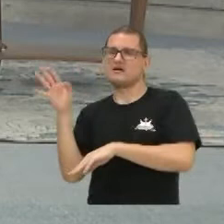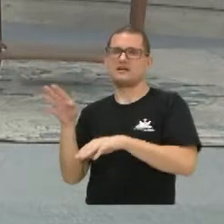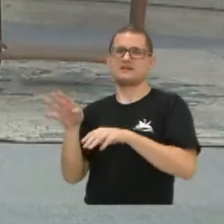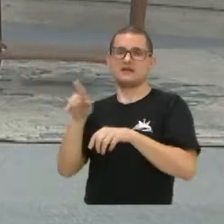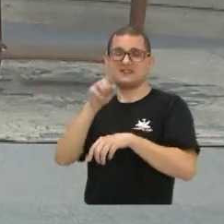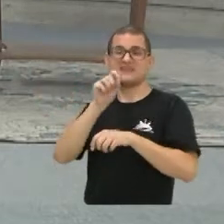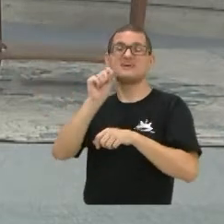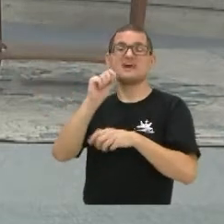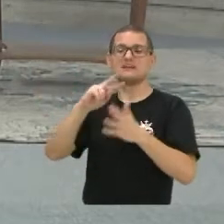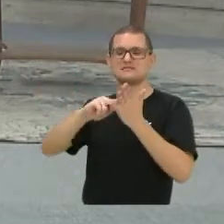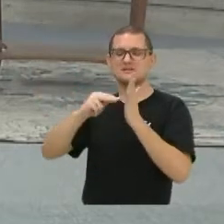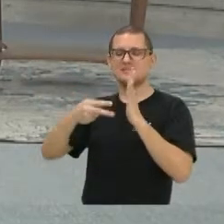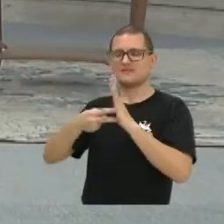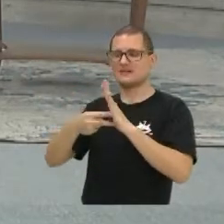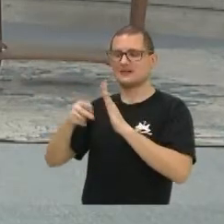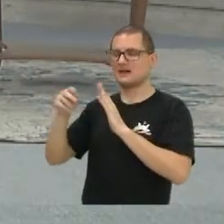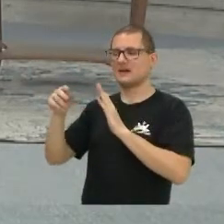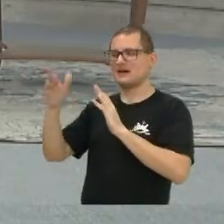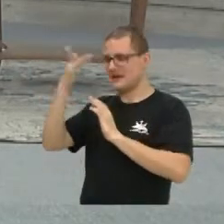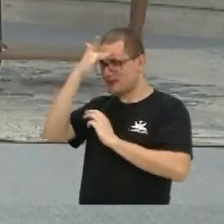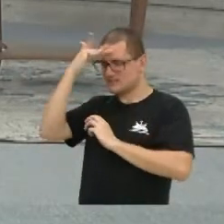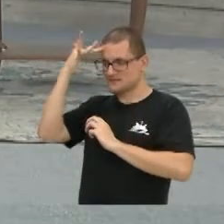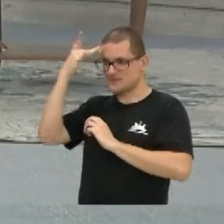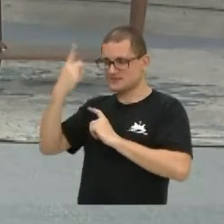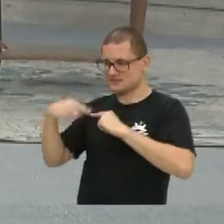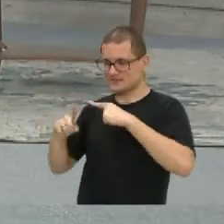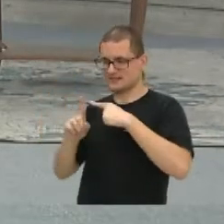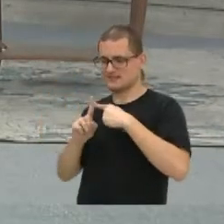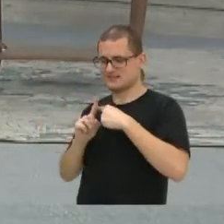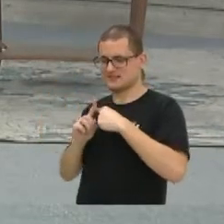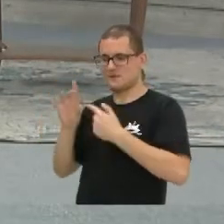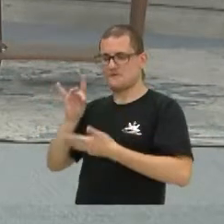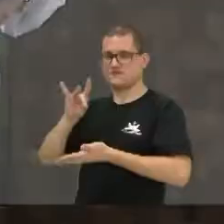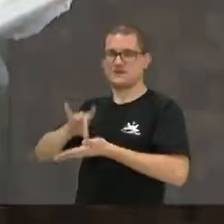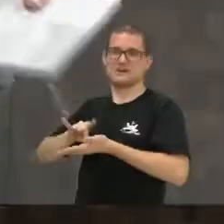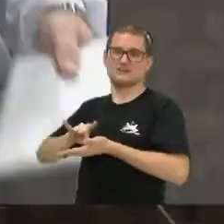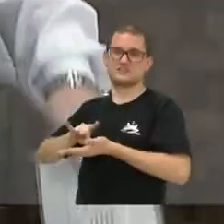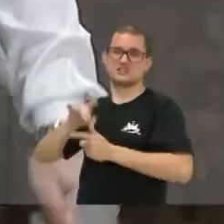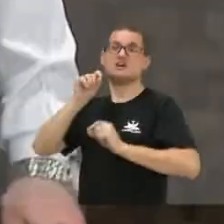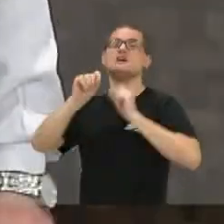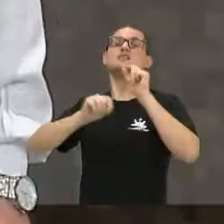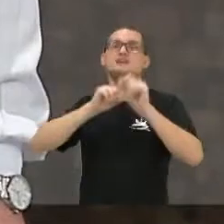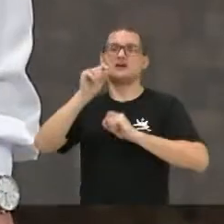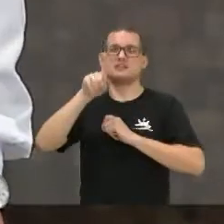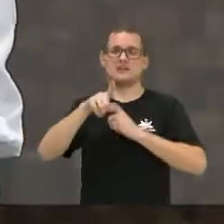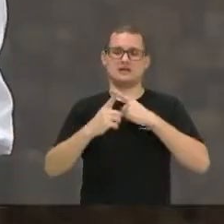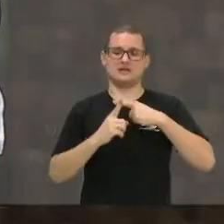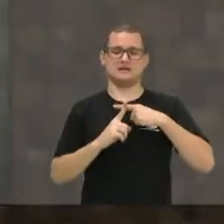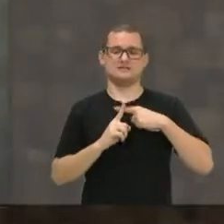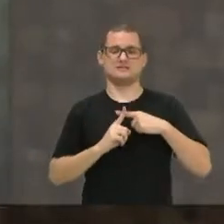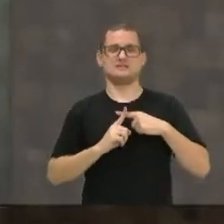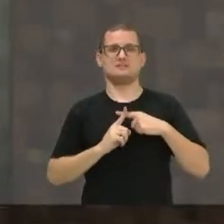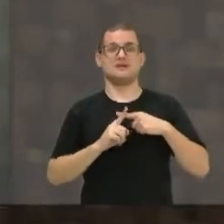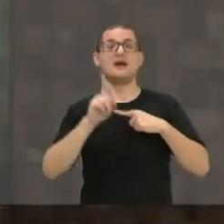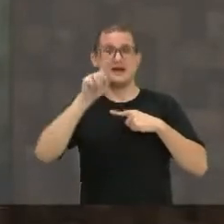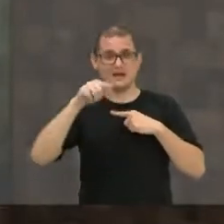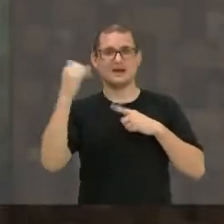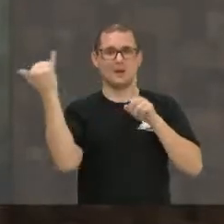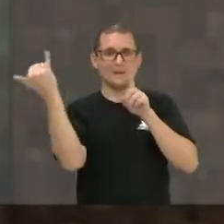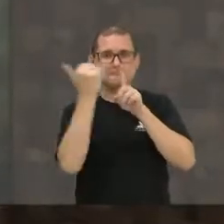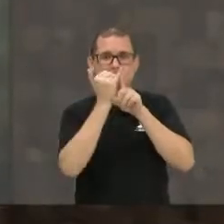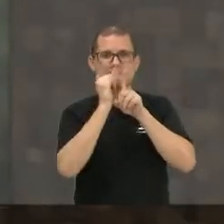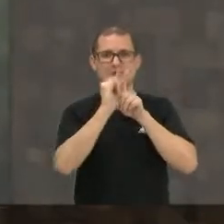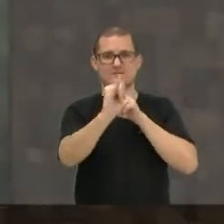cristãos eles são profetas quem é cristão é profeta